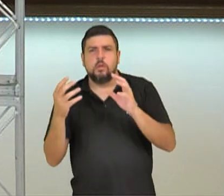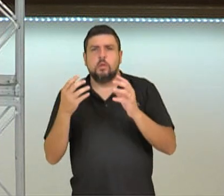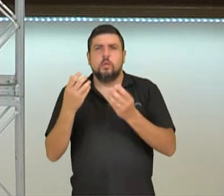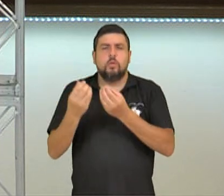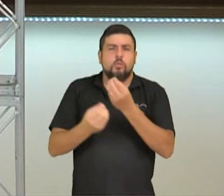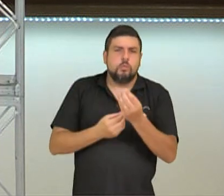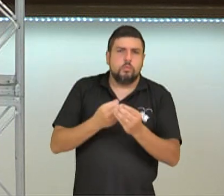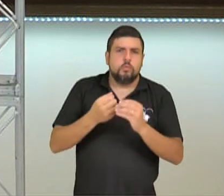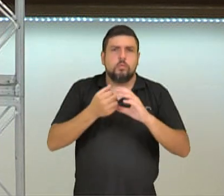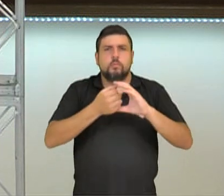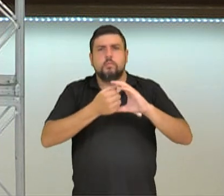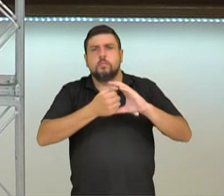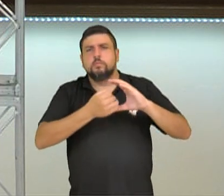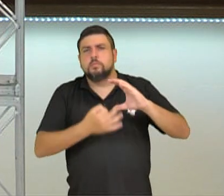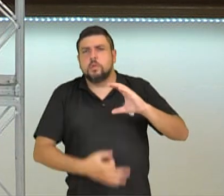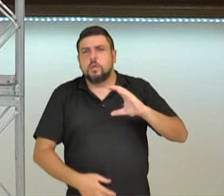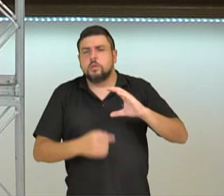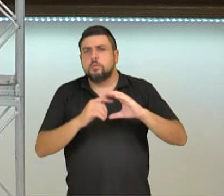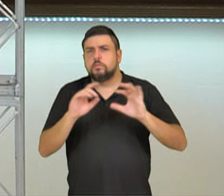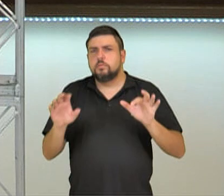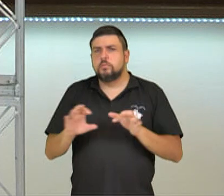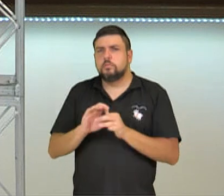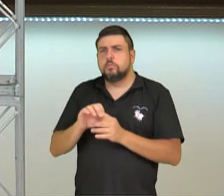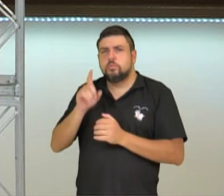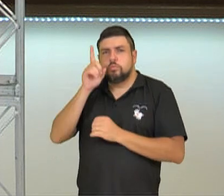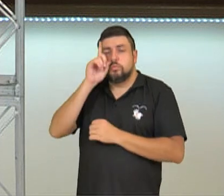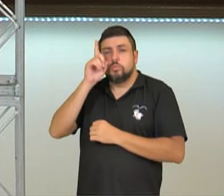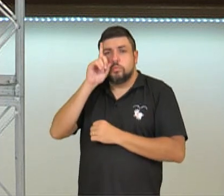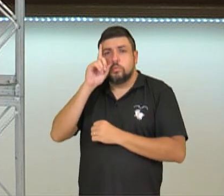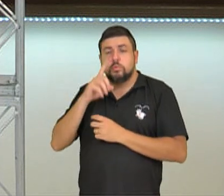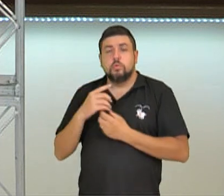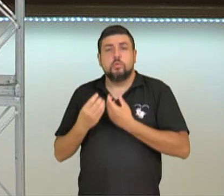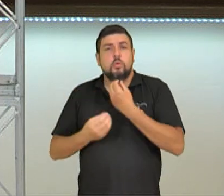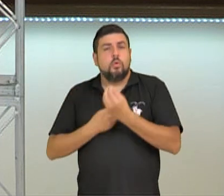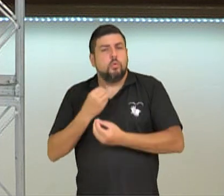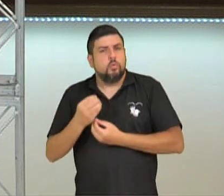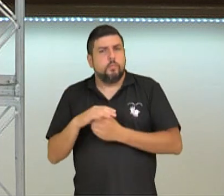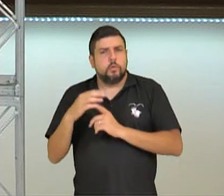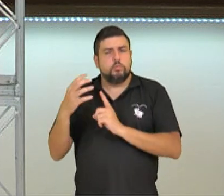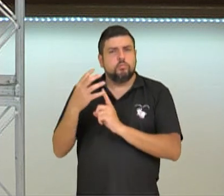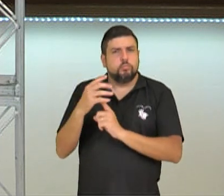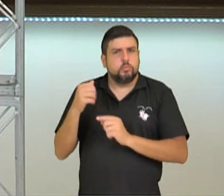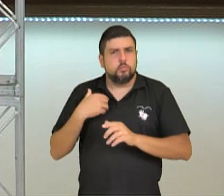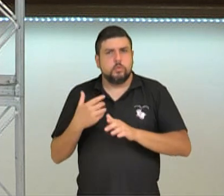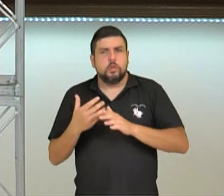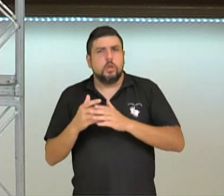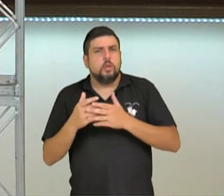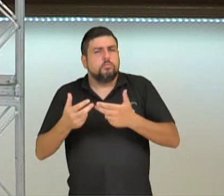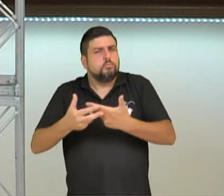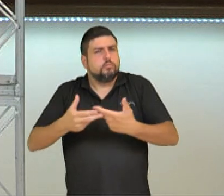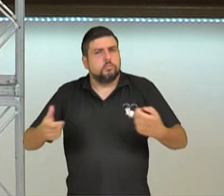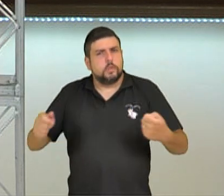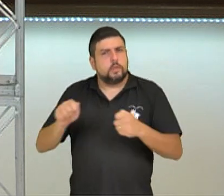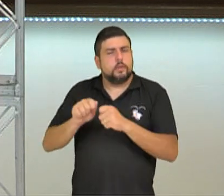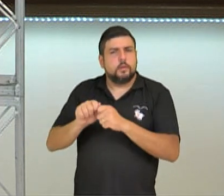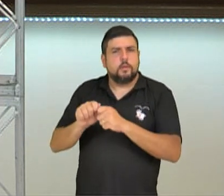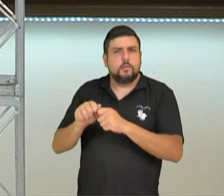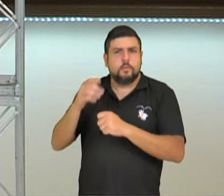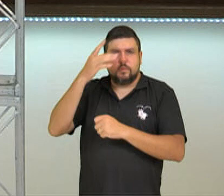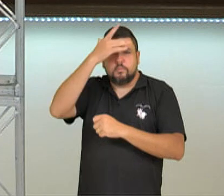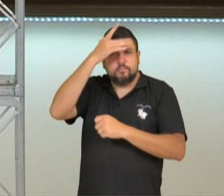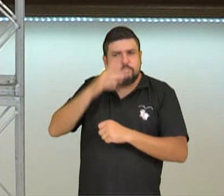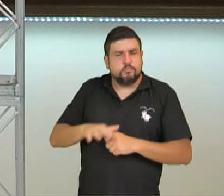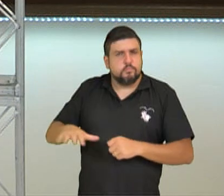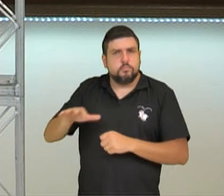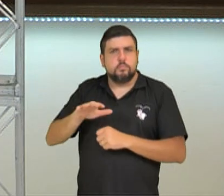características com o dia a dia, como isso influencia nas atividades das pessoas e como isso é